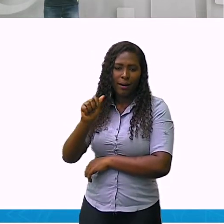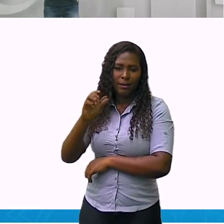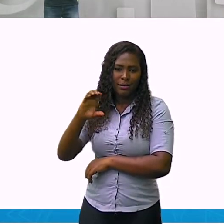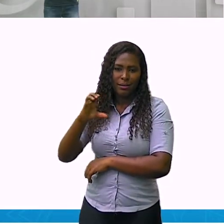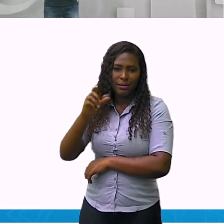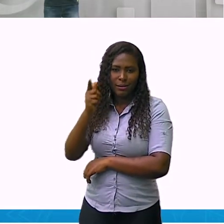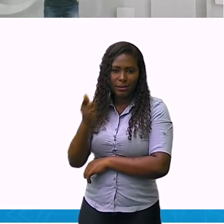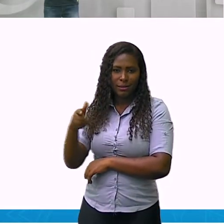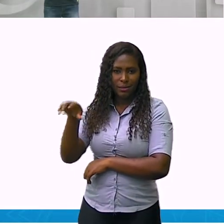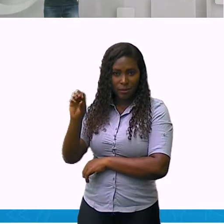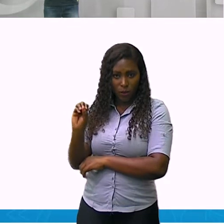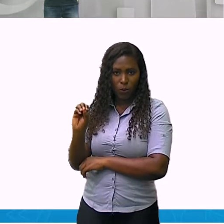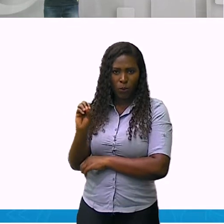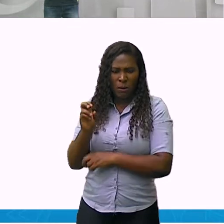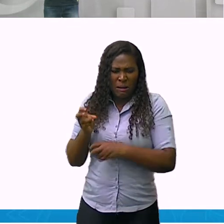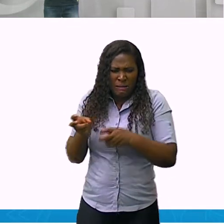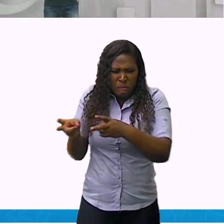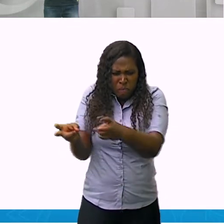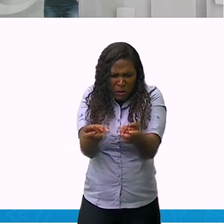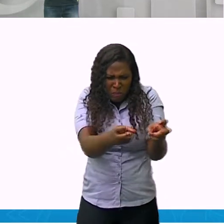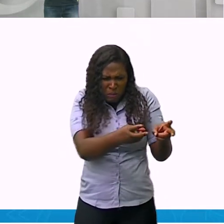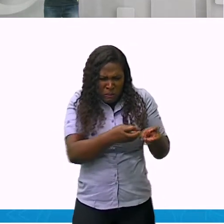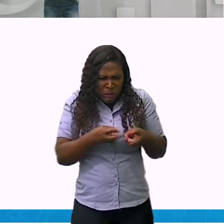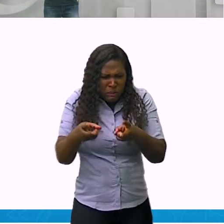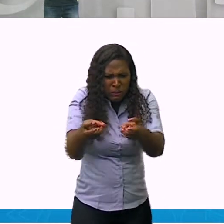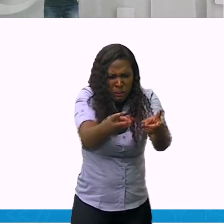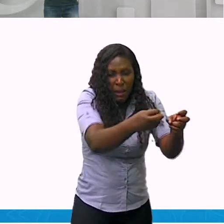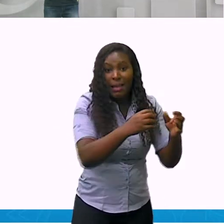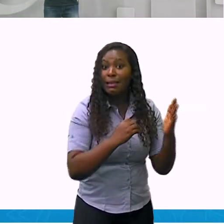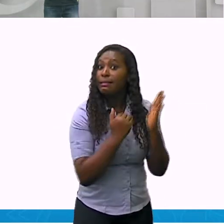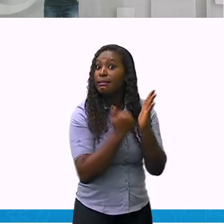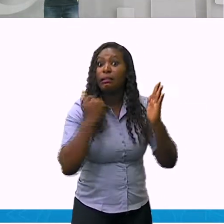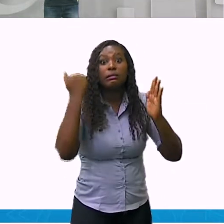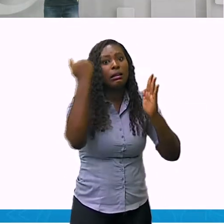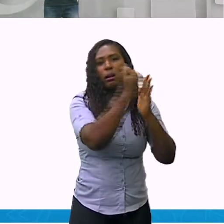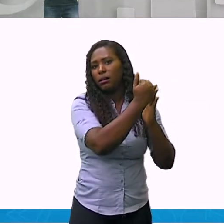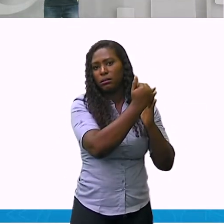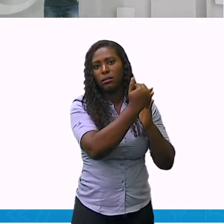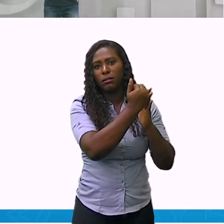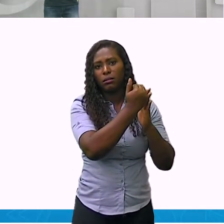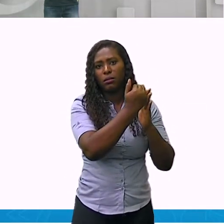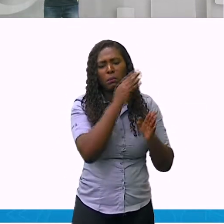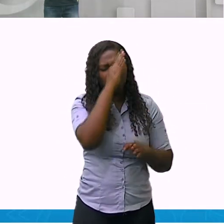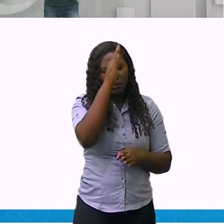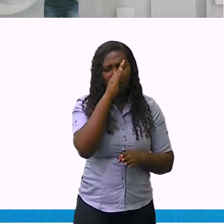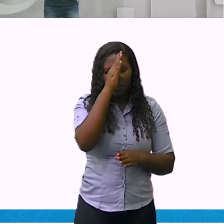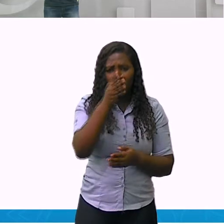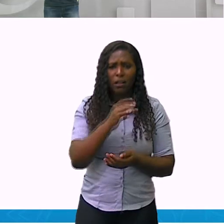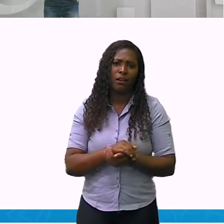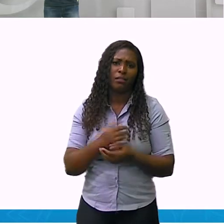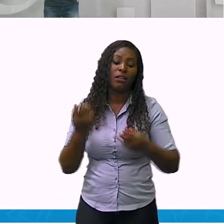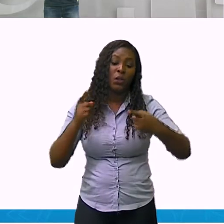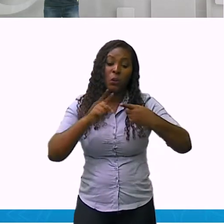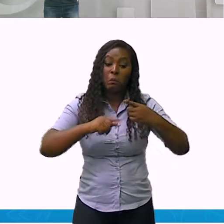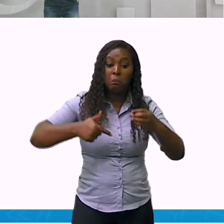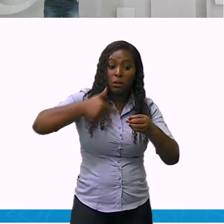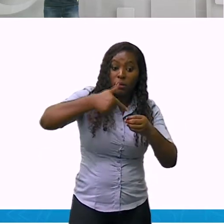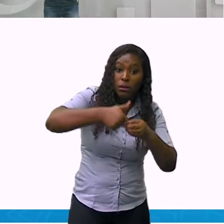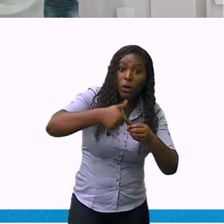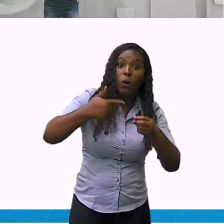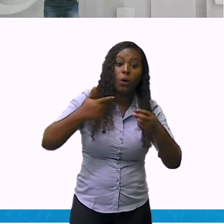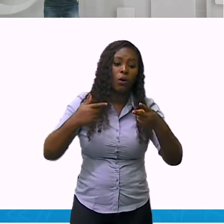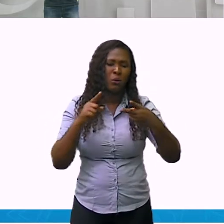águas, a exploração do petróleo. Também temos a degradação das áreas